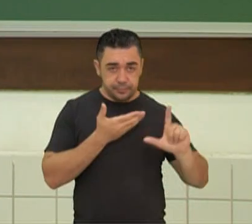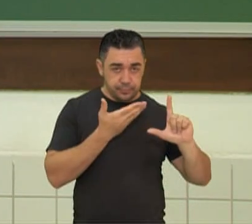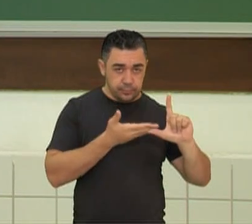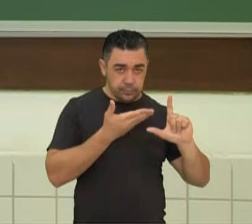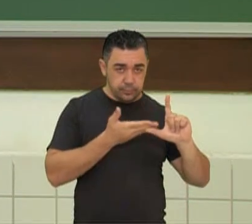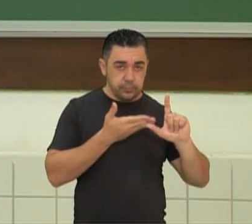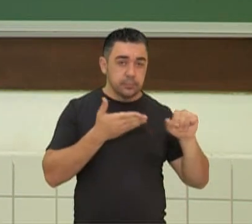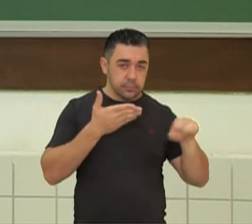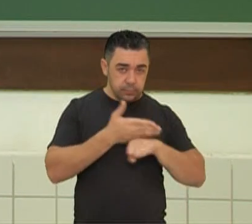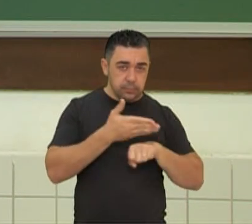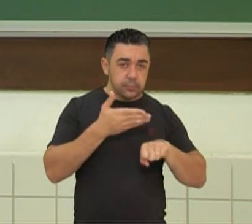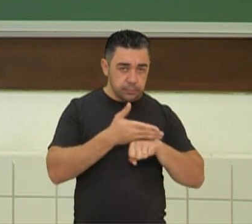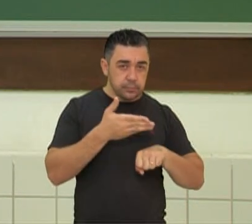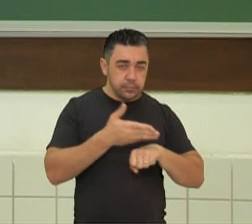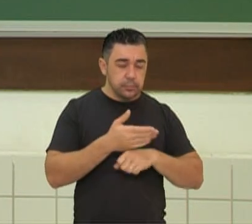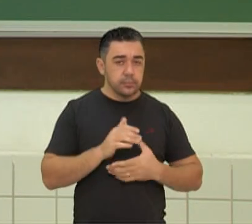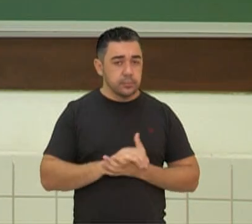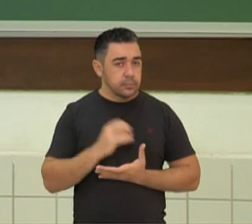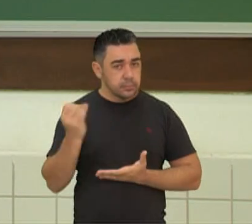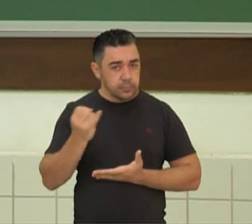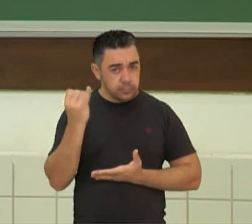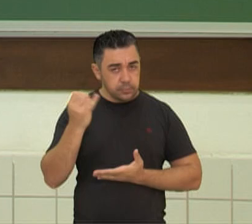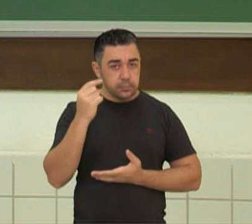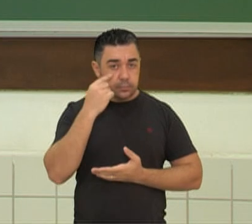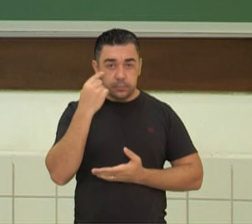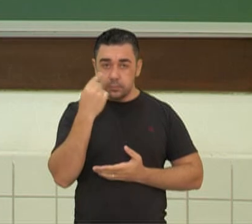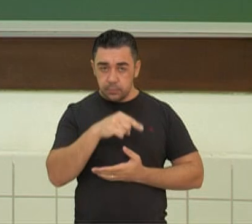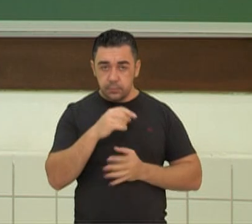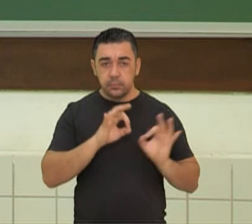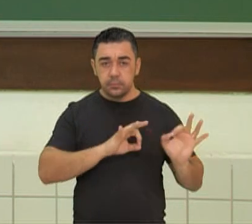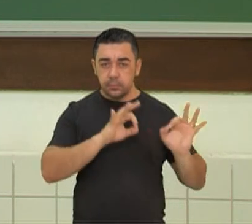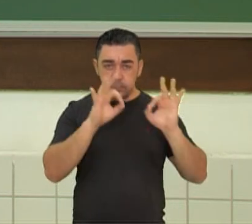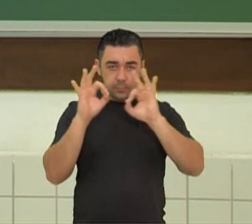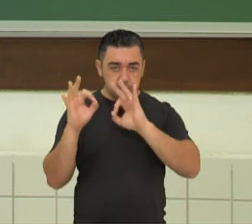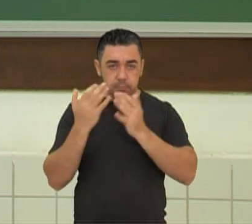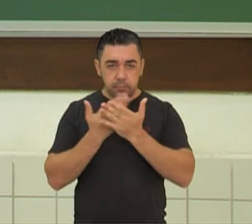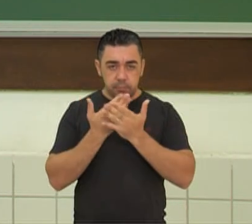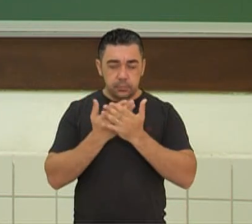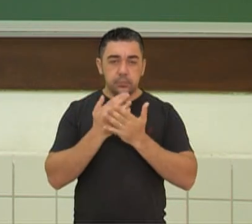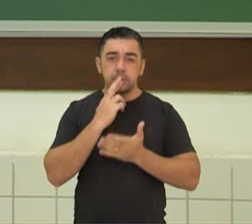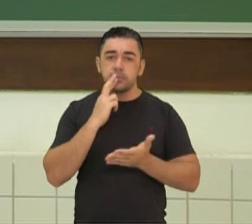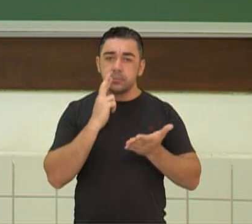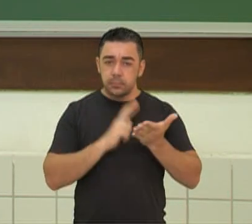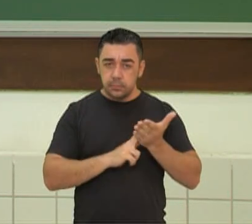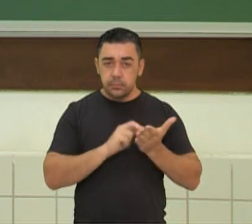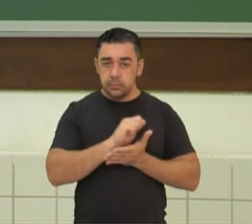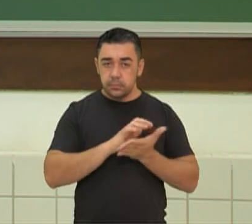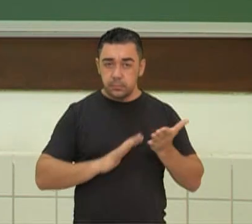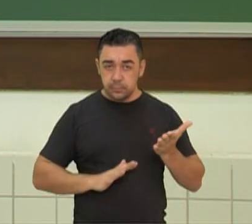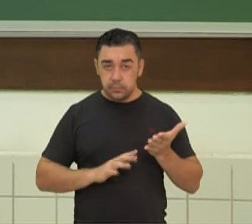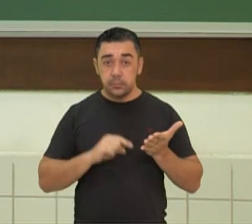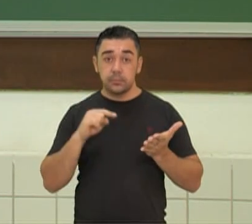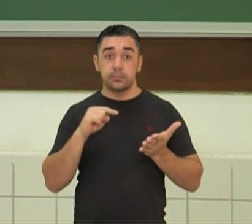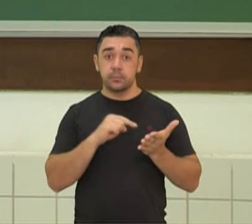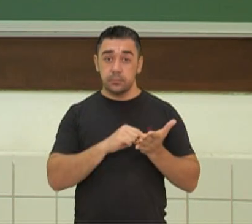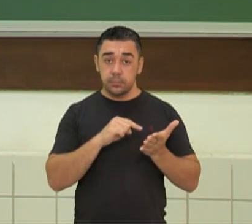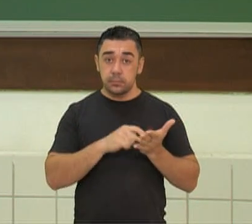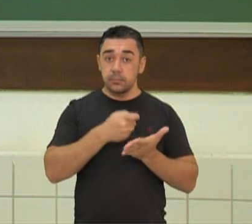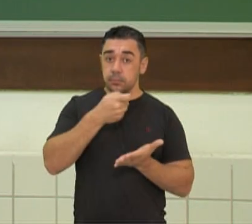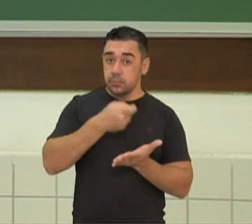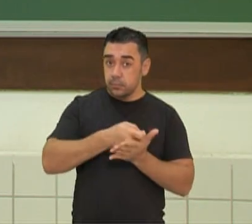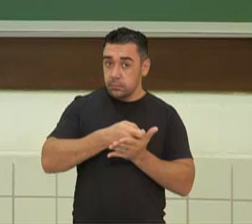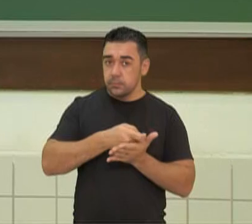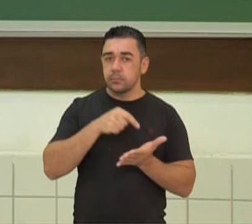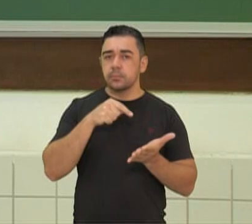aulas pelo Classroom, é importante que vocês assistam às aulas, façam as atividades e, a propósito, as atividades